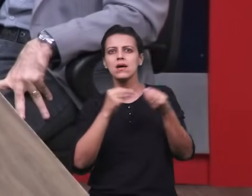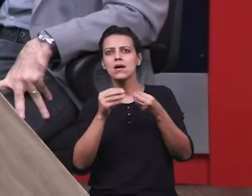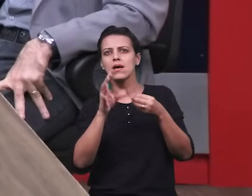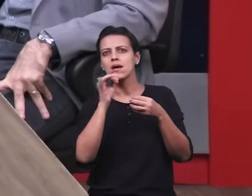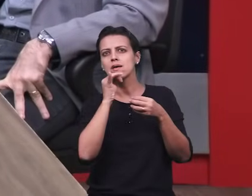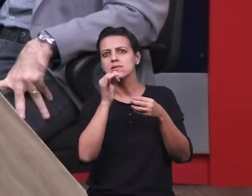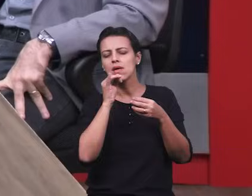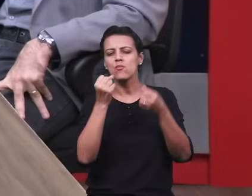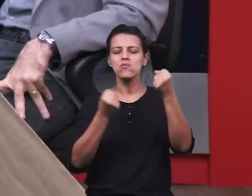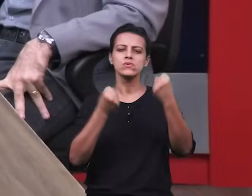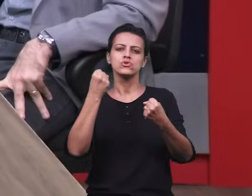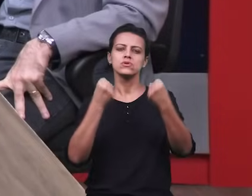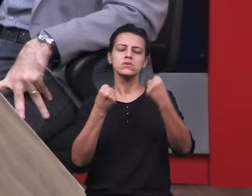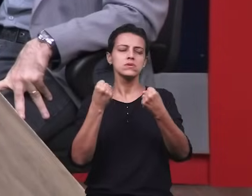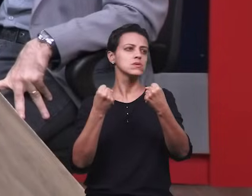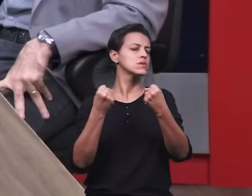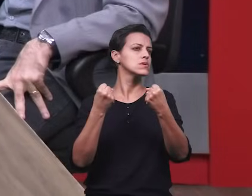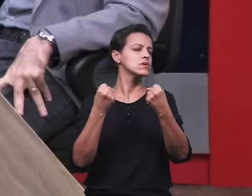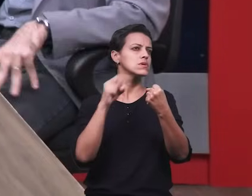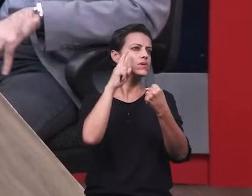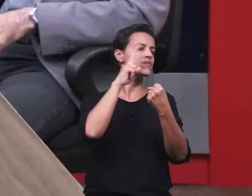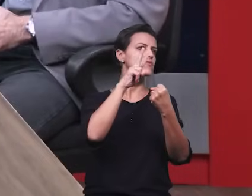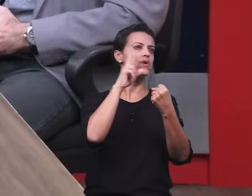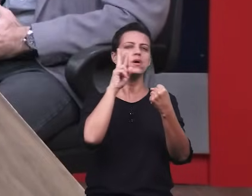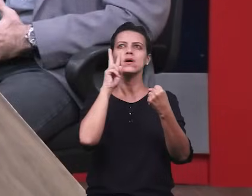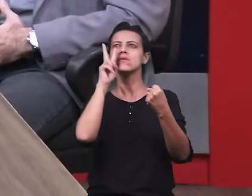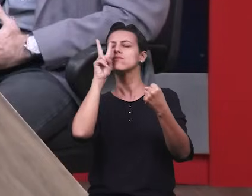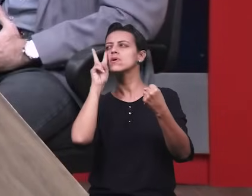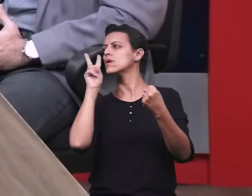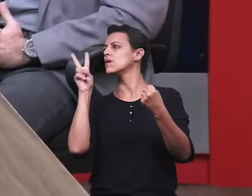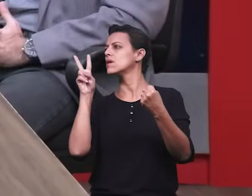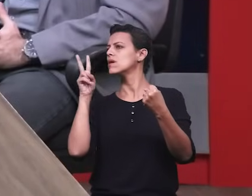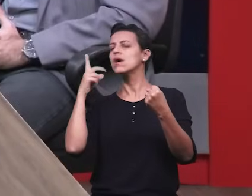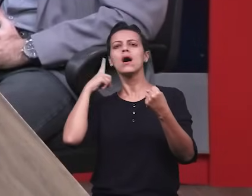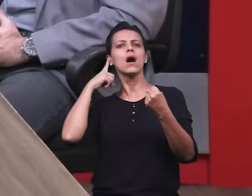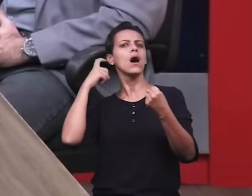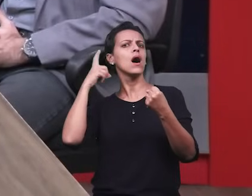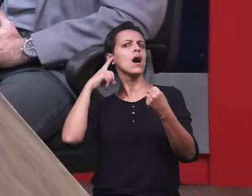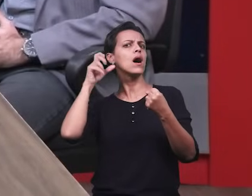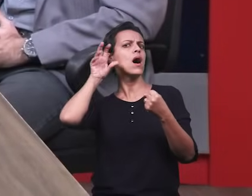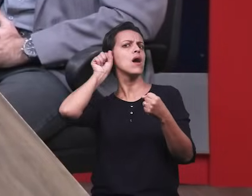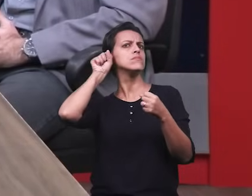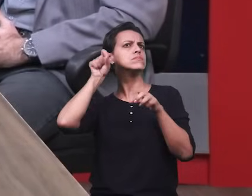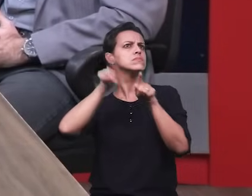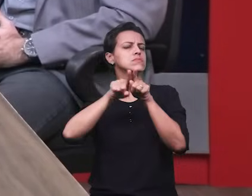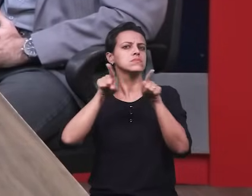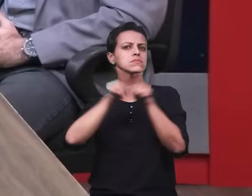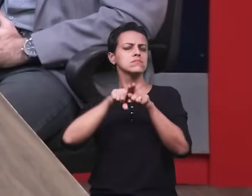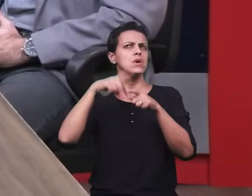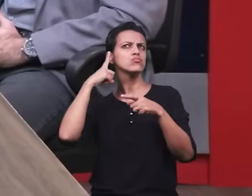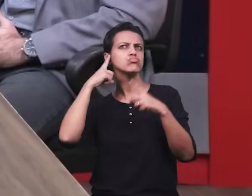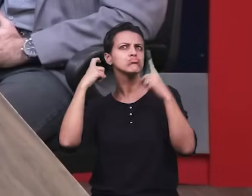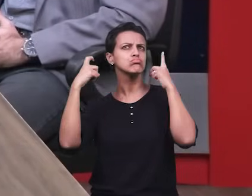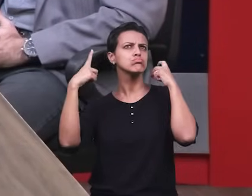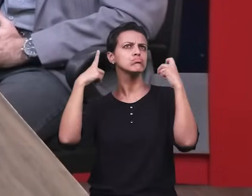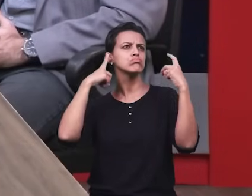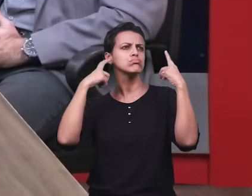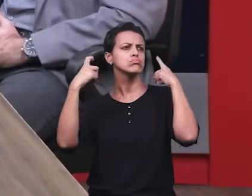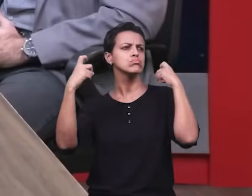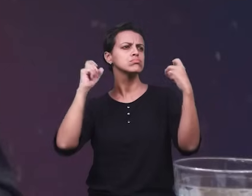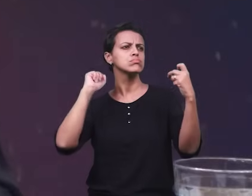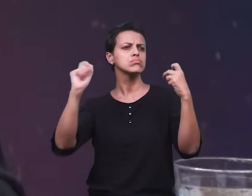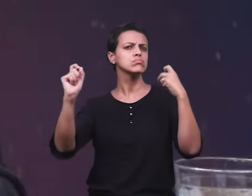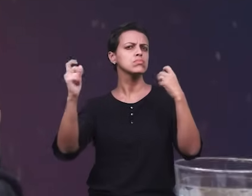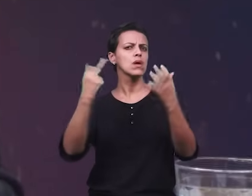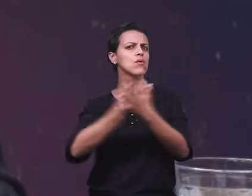está conduzindo um veículo está sempre atento ali à audição. Nós sabemos o ambiente, os sons que estão saindo, se